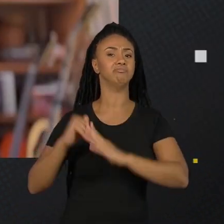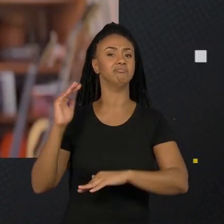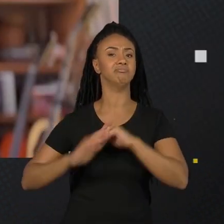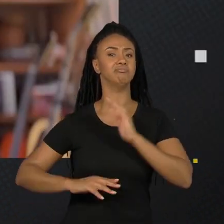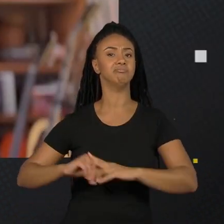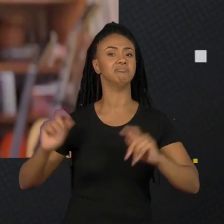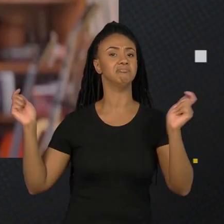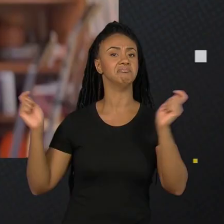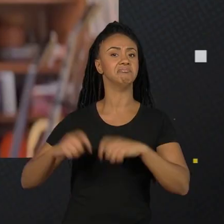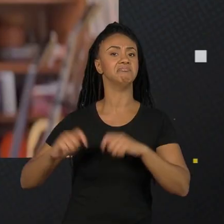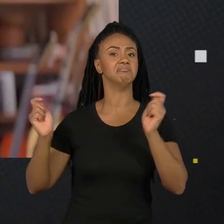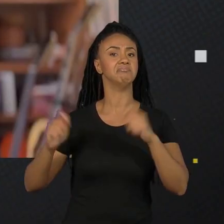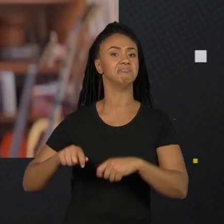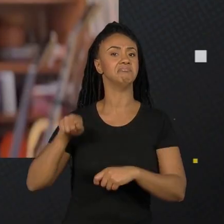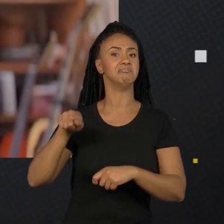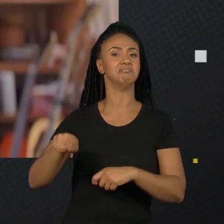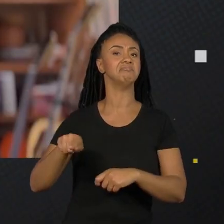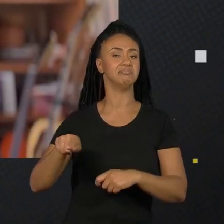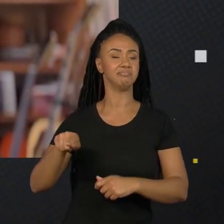da luz,